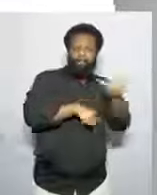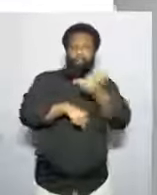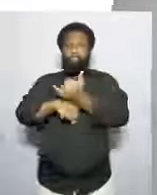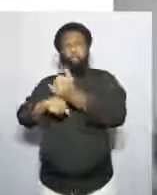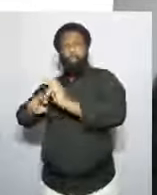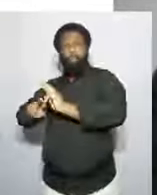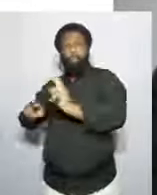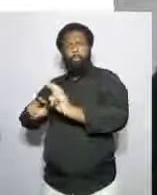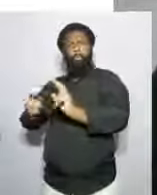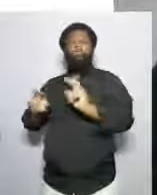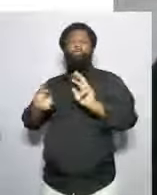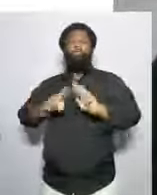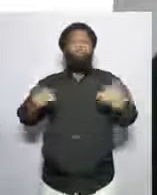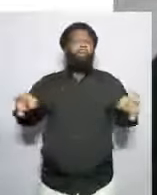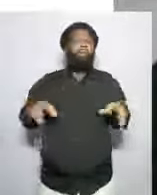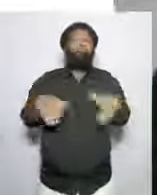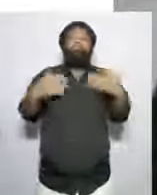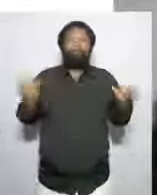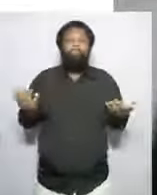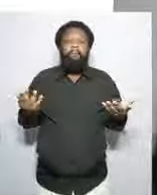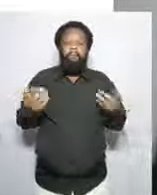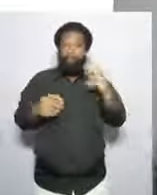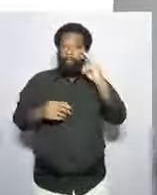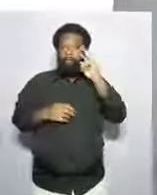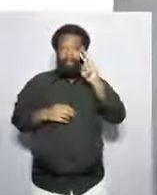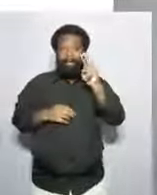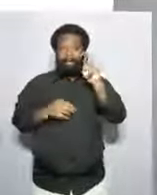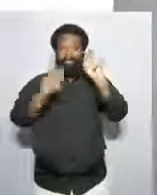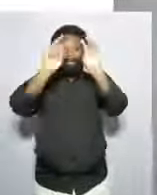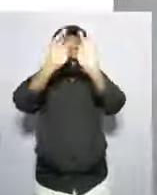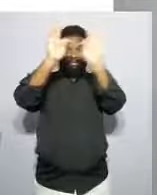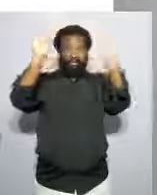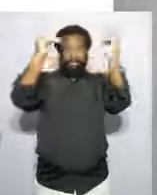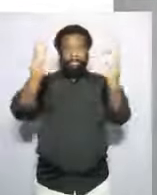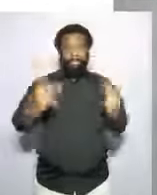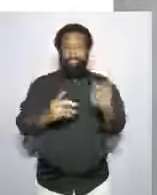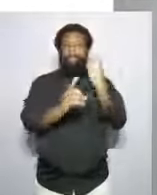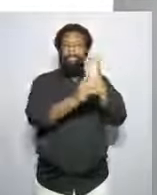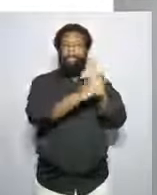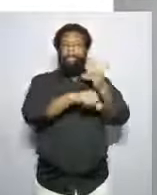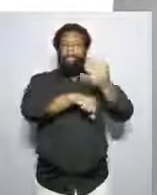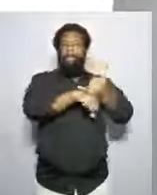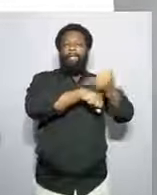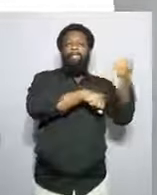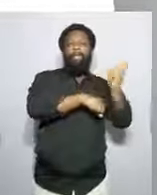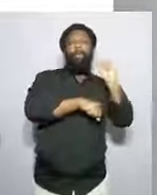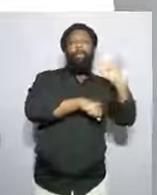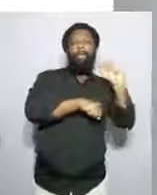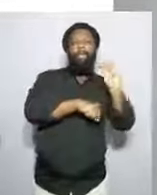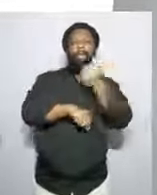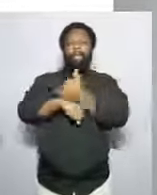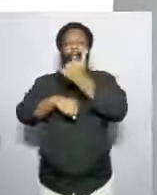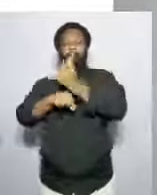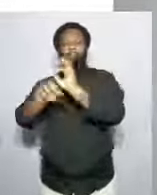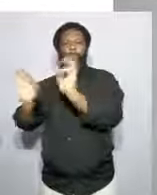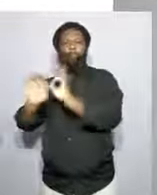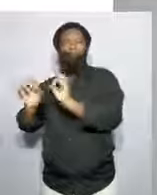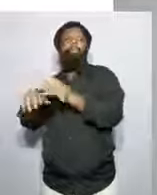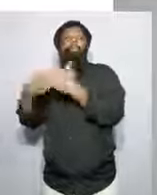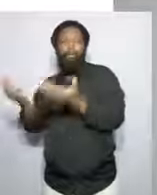Vamos ver na tabela como que a gente consegue identificar quem são os metais e quem são os ametais. É só a gente